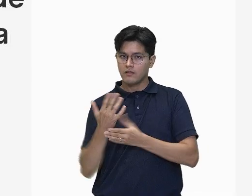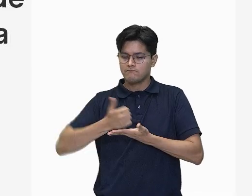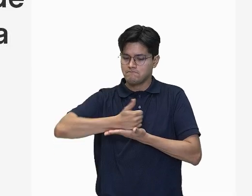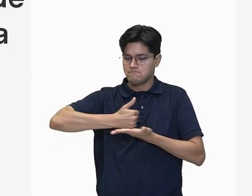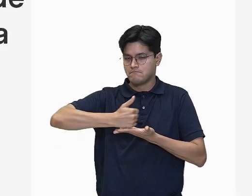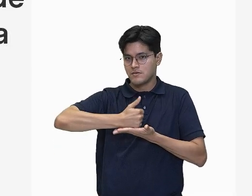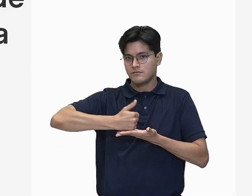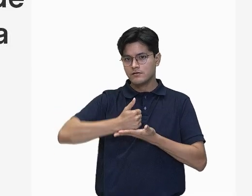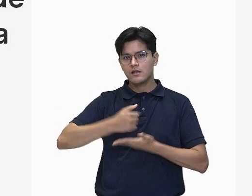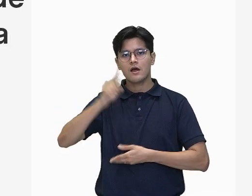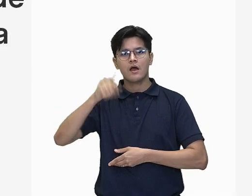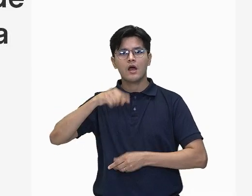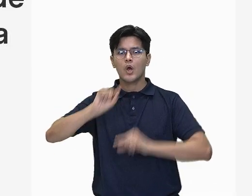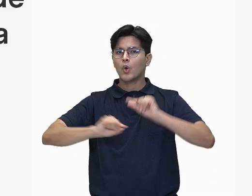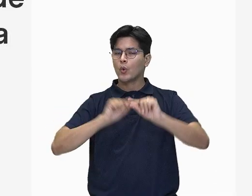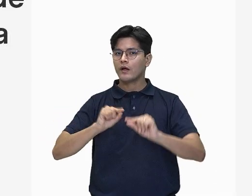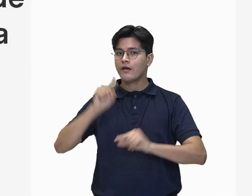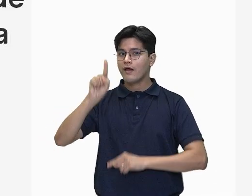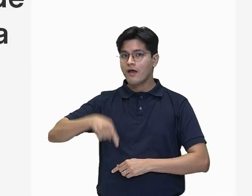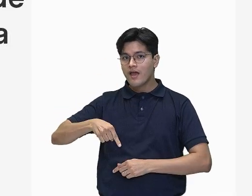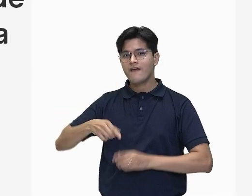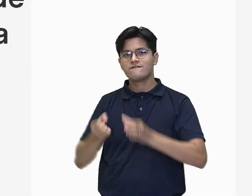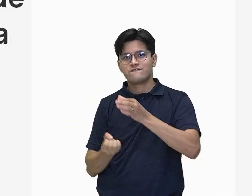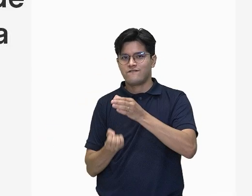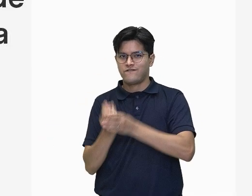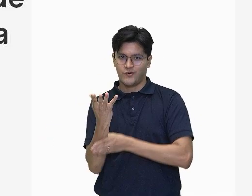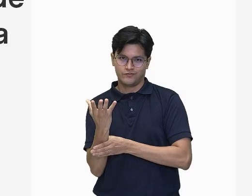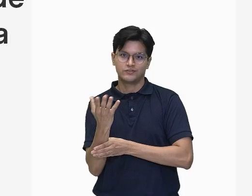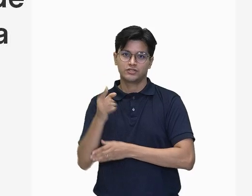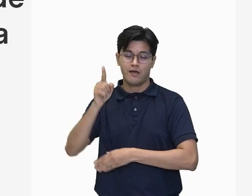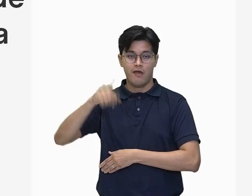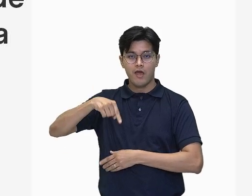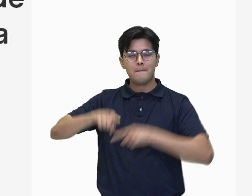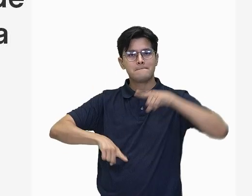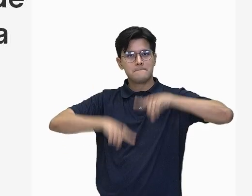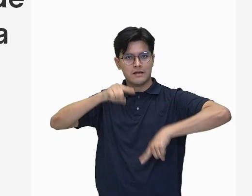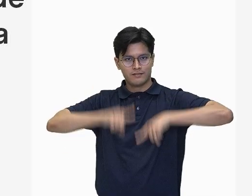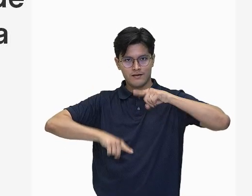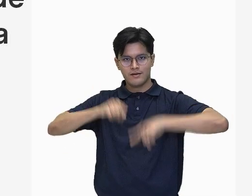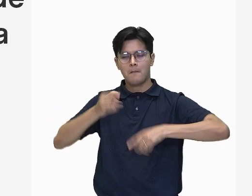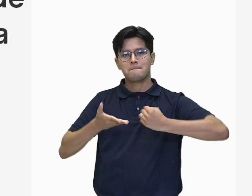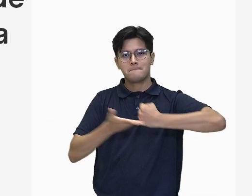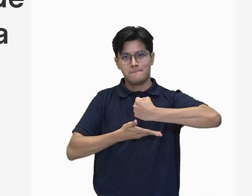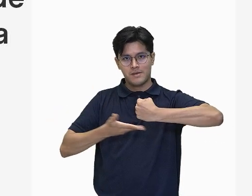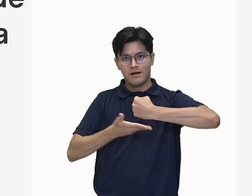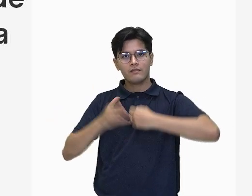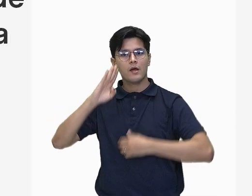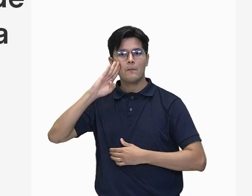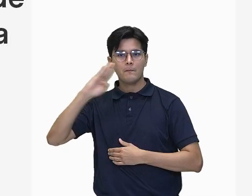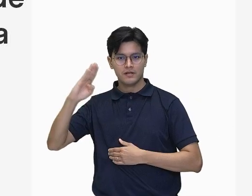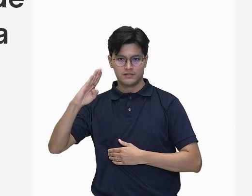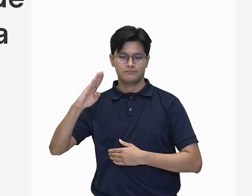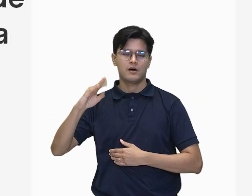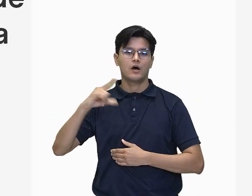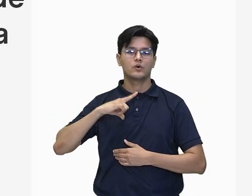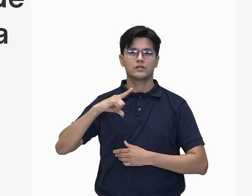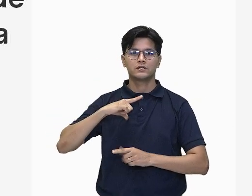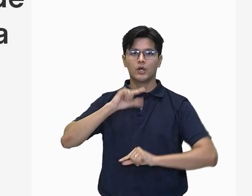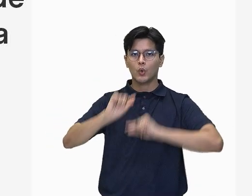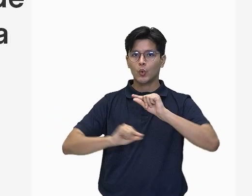ela é a matéria-prima. Né? Então, é a planta inteira ou partes dela que contém substâncias com